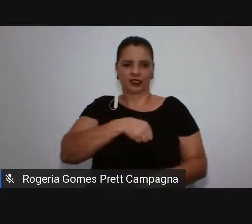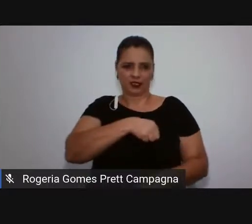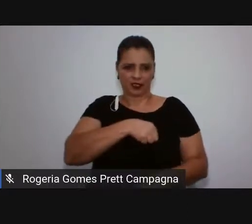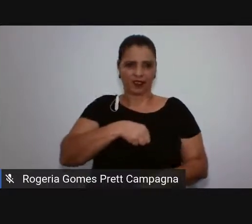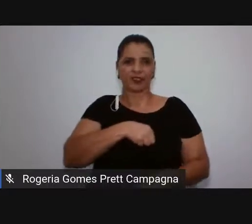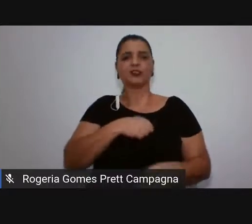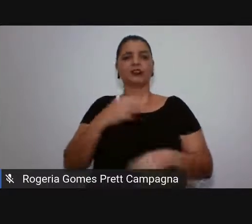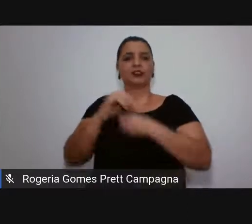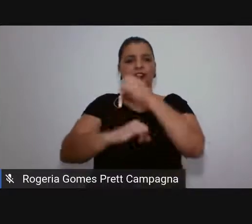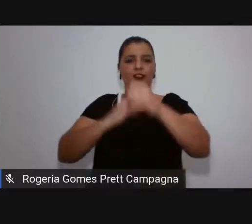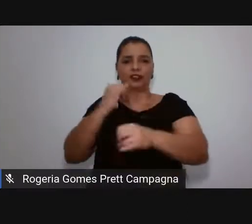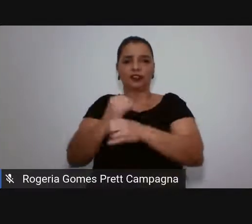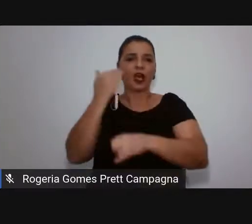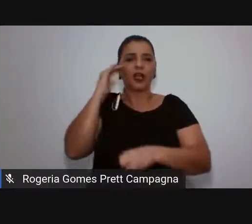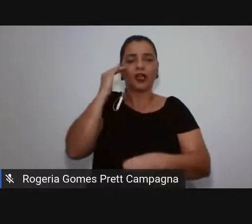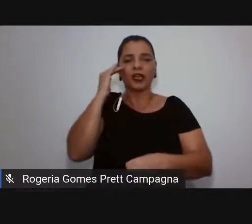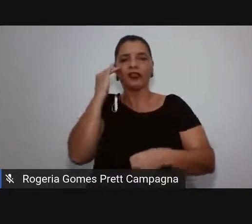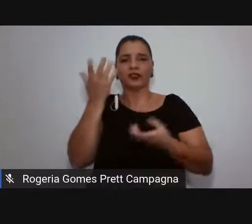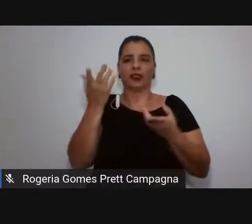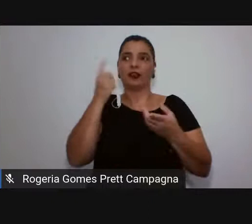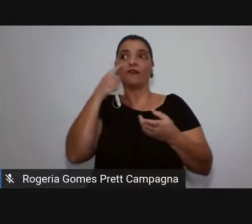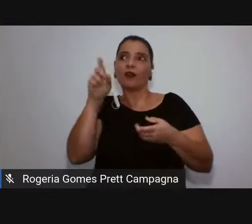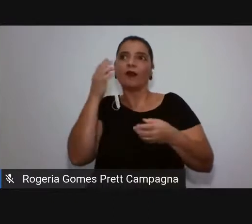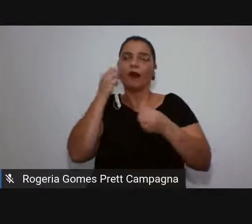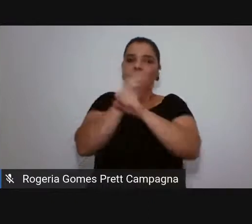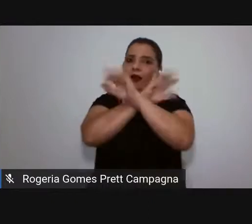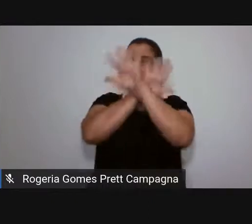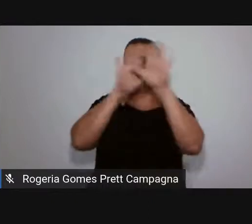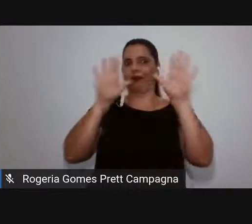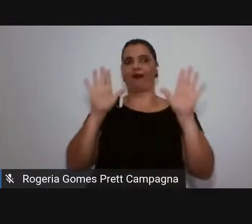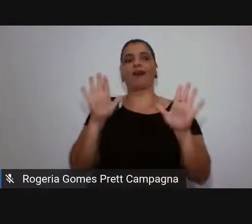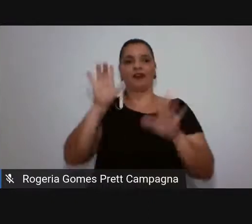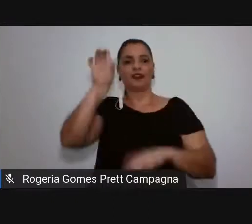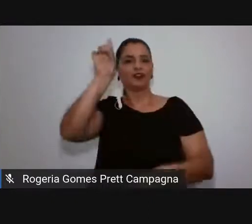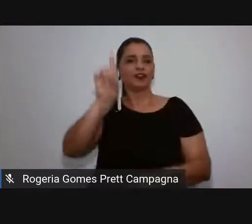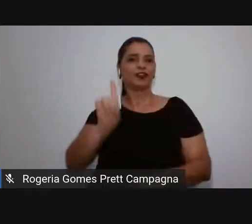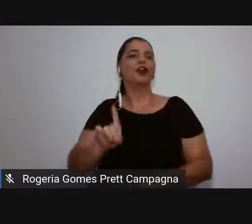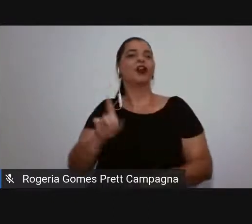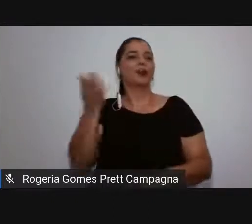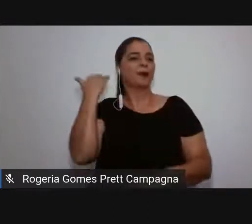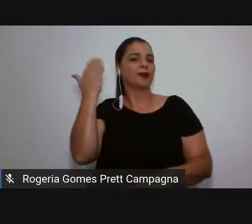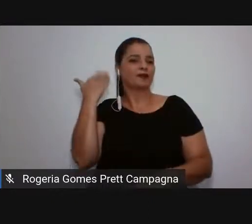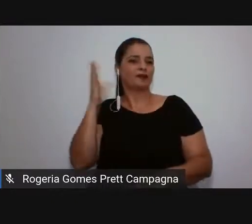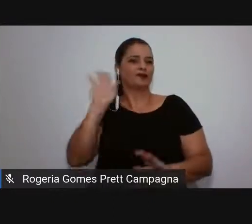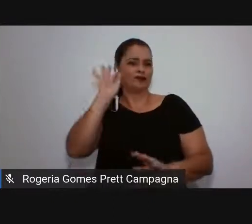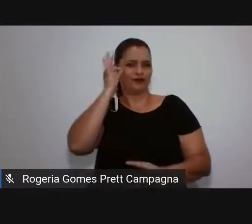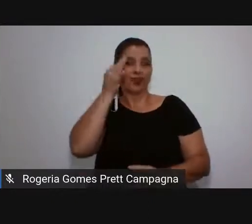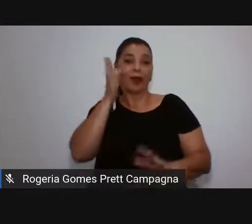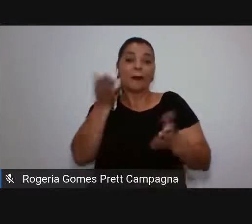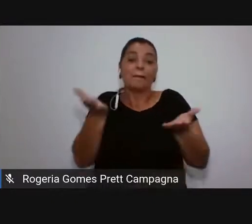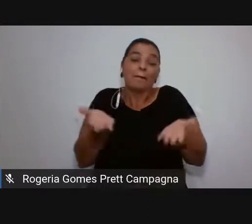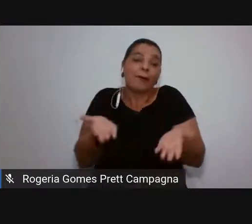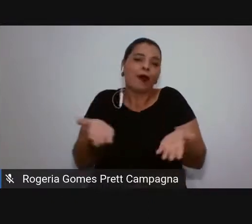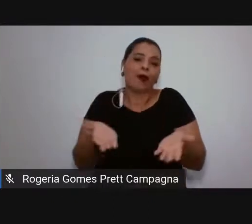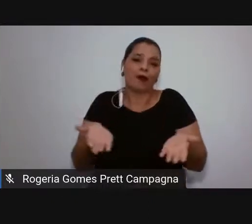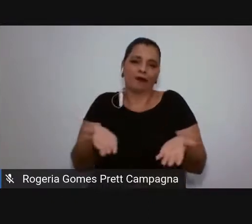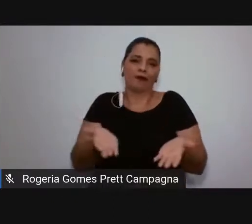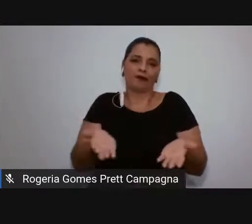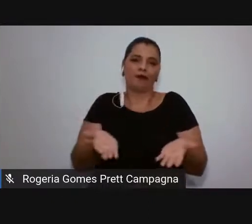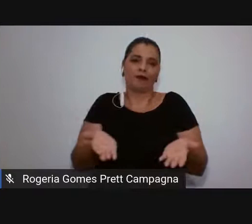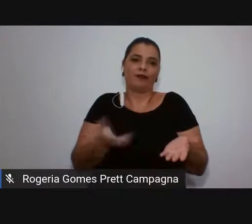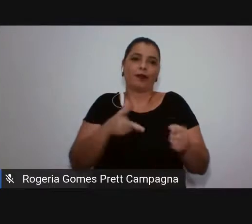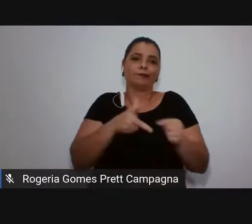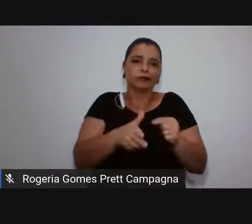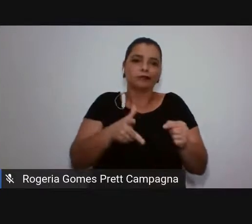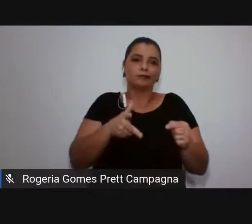aí dá para entender, porque afinal assistiu, né, as falas dos diretores anteriores. Porém, num caso como esse, que a gente teve tanta perda